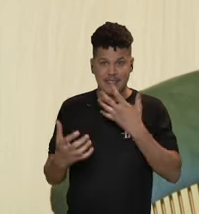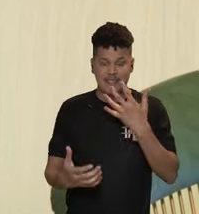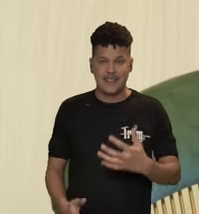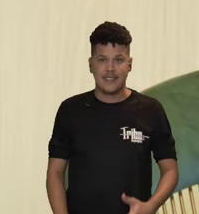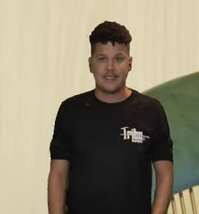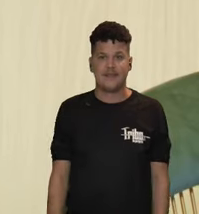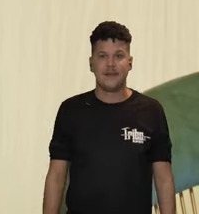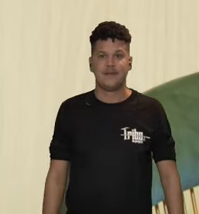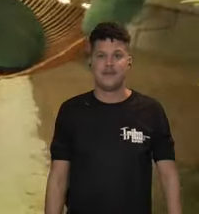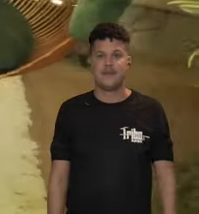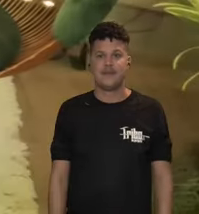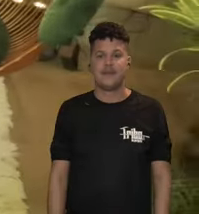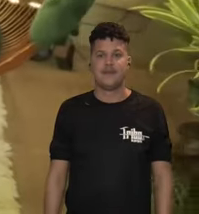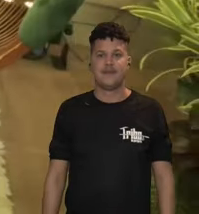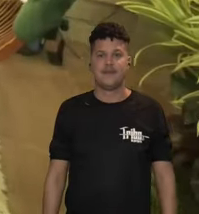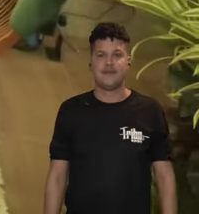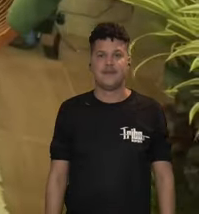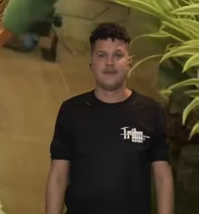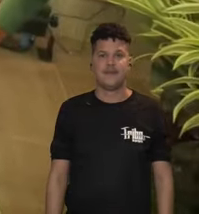Bora, bora.